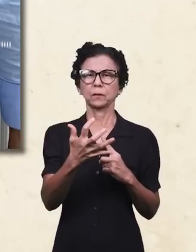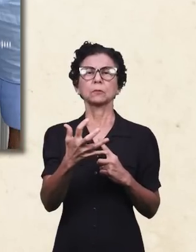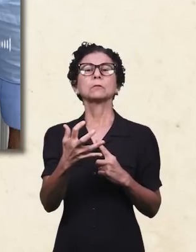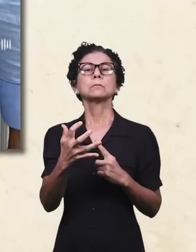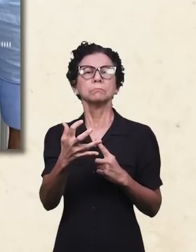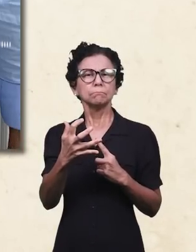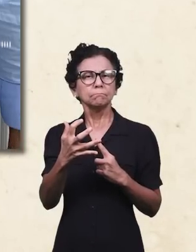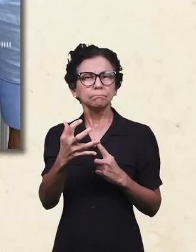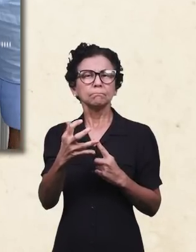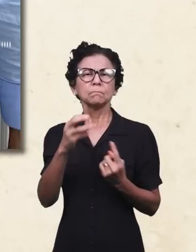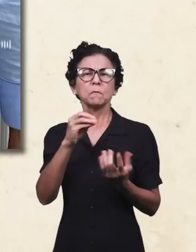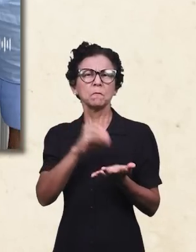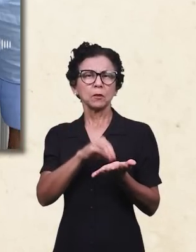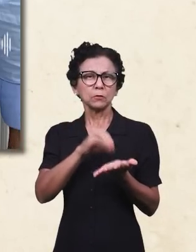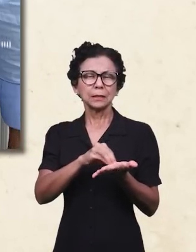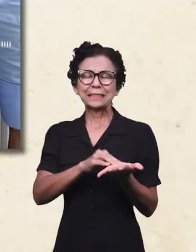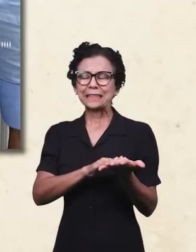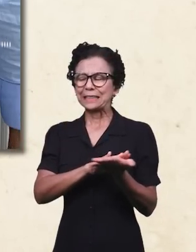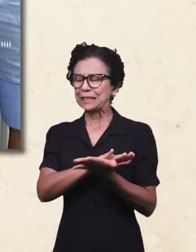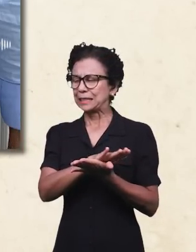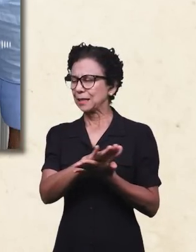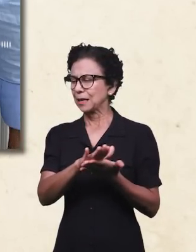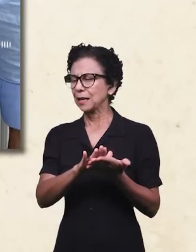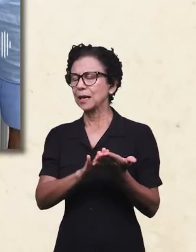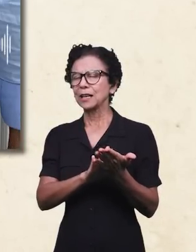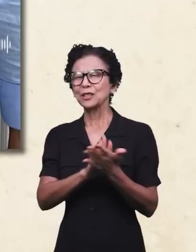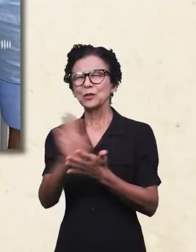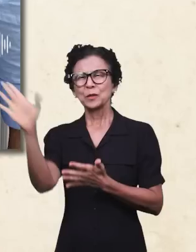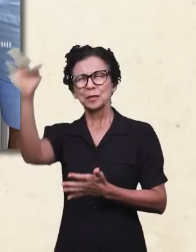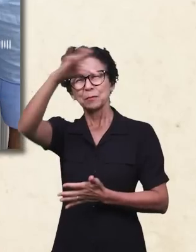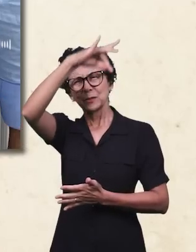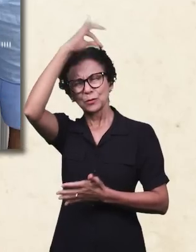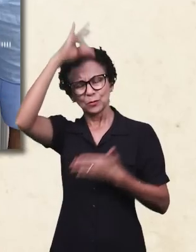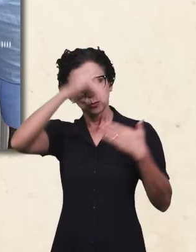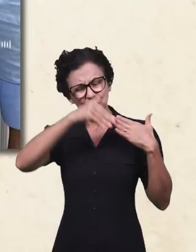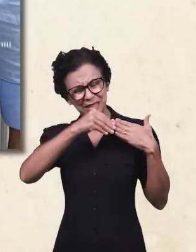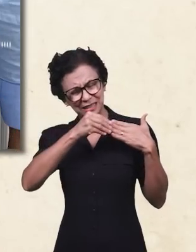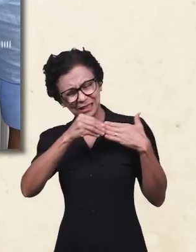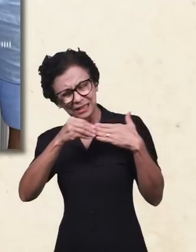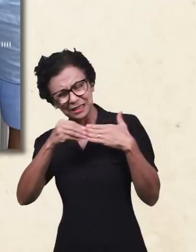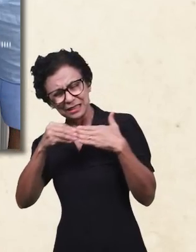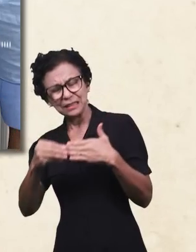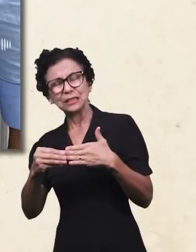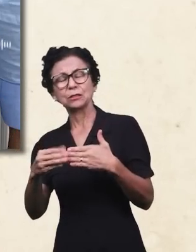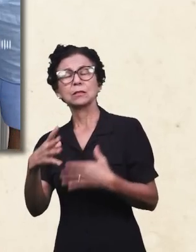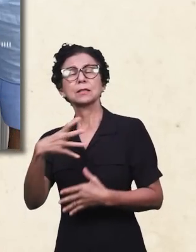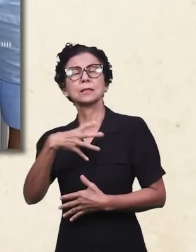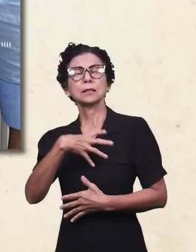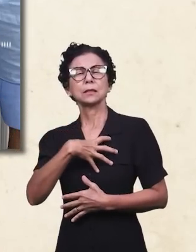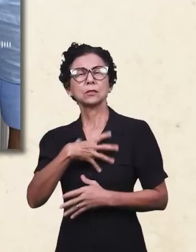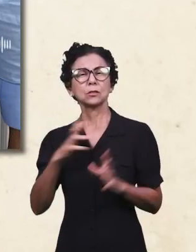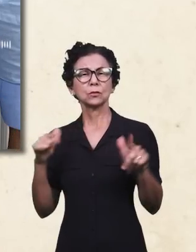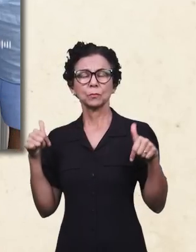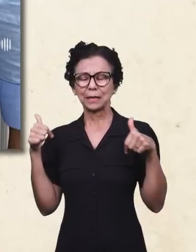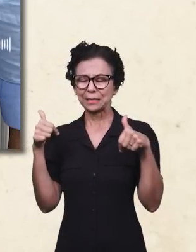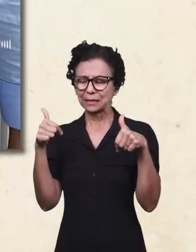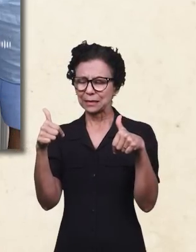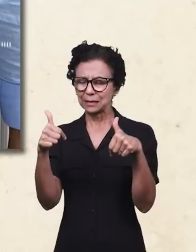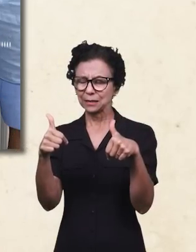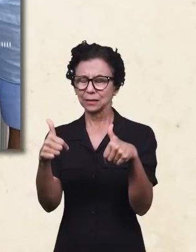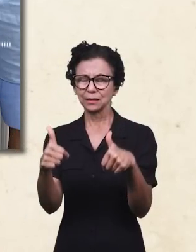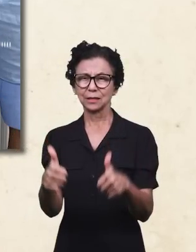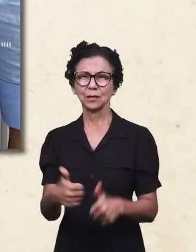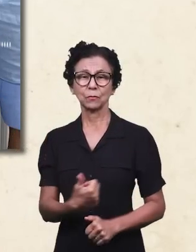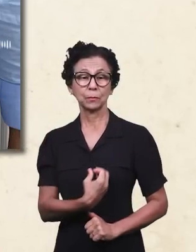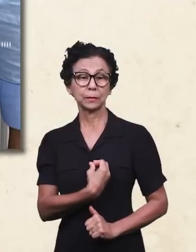provedor. Nada nos tem faltado. Com o Espírito Santo nos guiando, sentimos o calor e o amparo de um